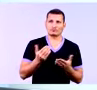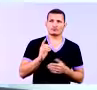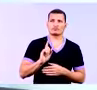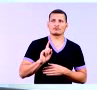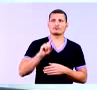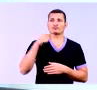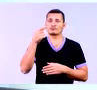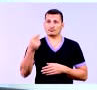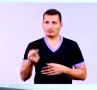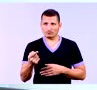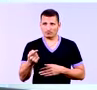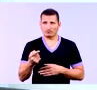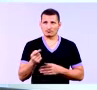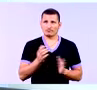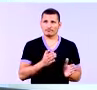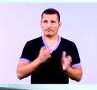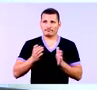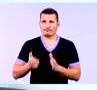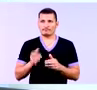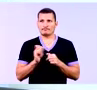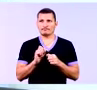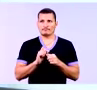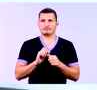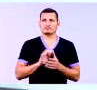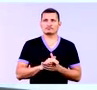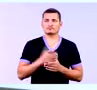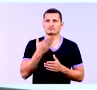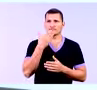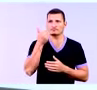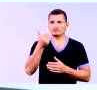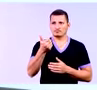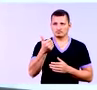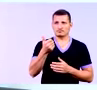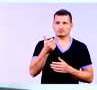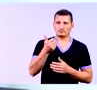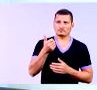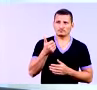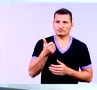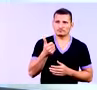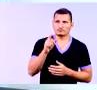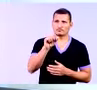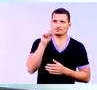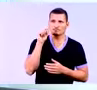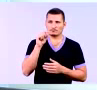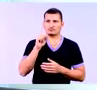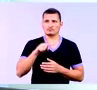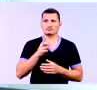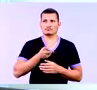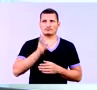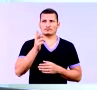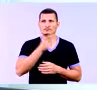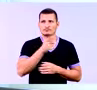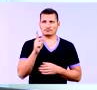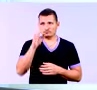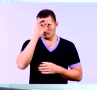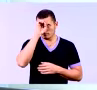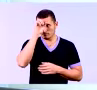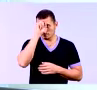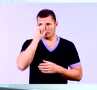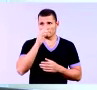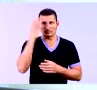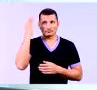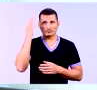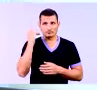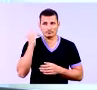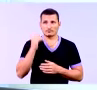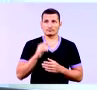passo você deve dar. A melhor opção, a melhor situação é sempre que você aprenda e